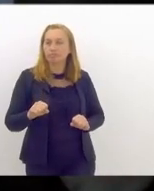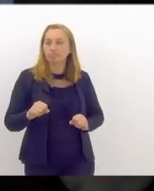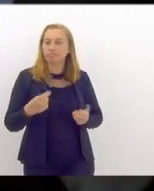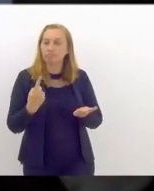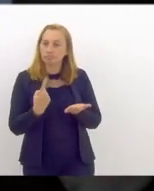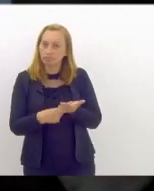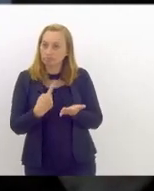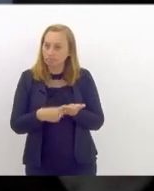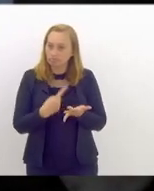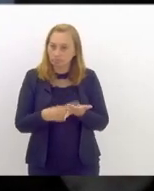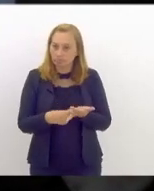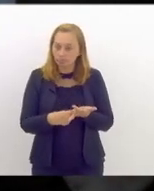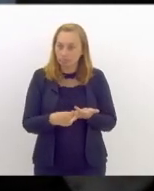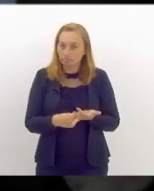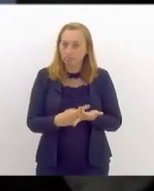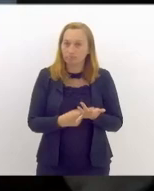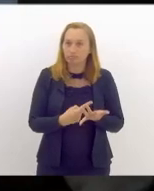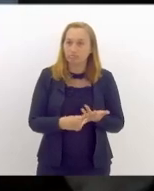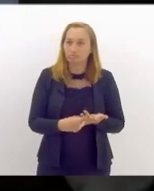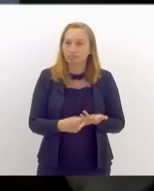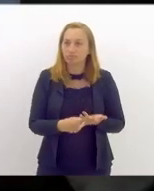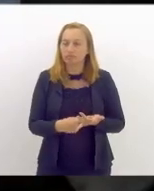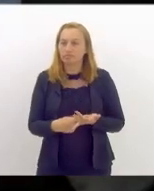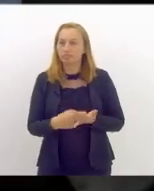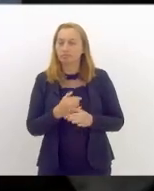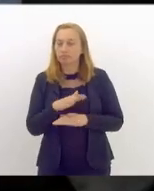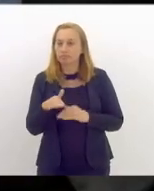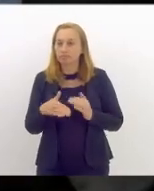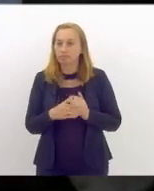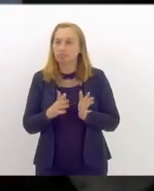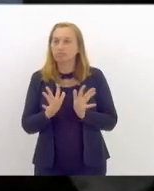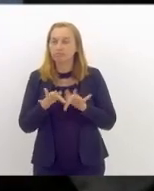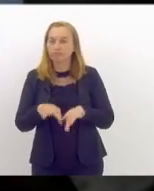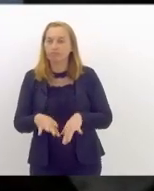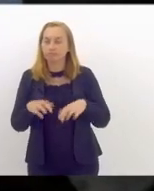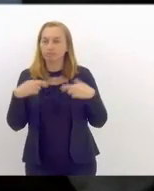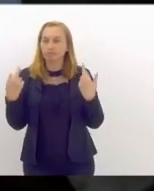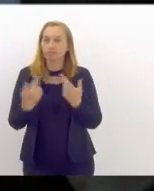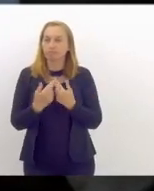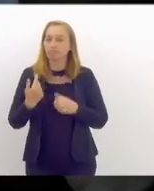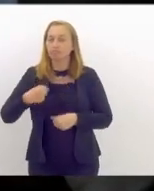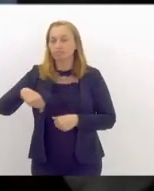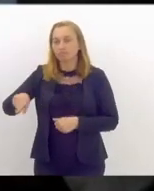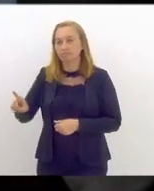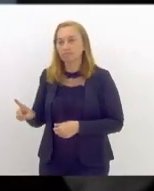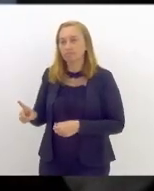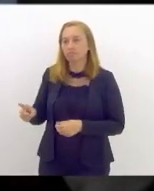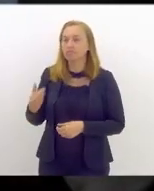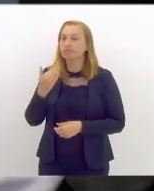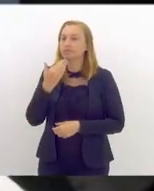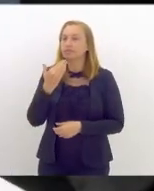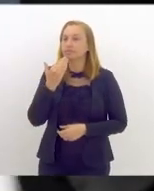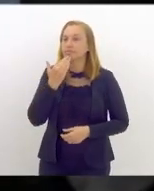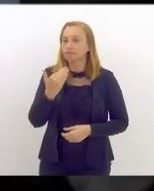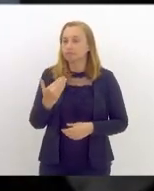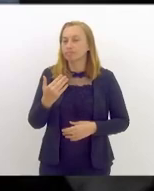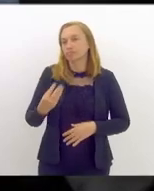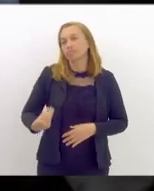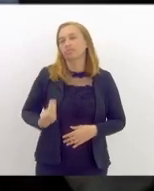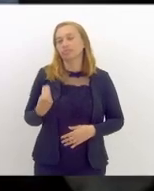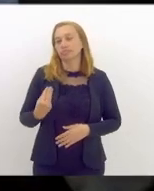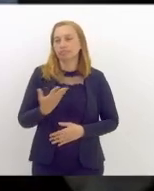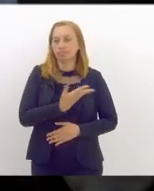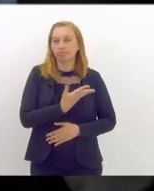se assim for acordado assim que acabar a reunião irei procurar E aí solicito também a presença